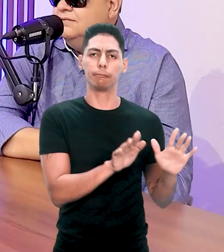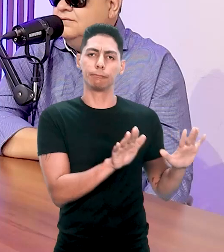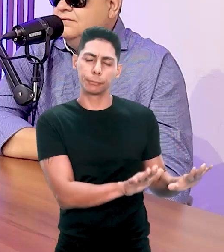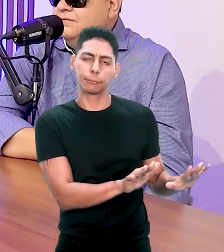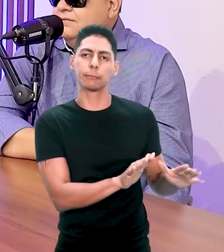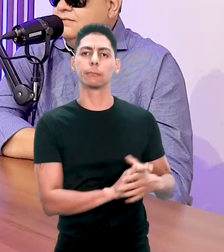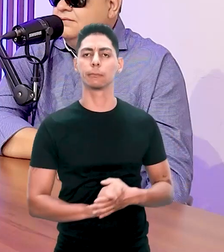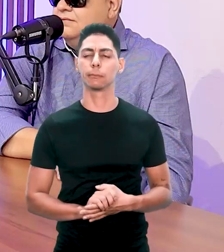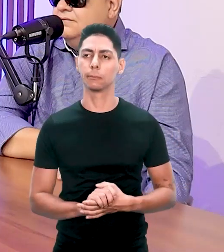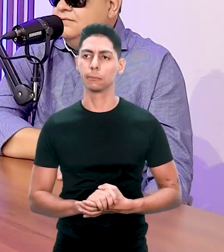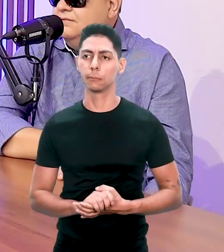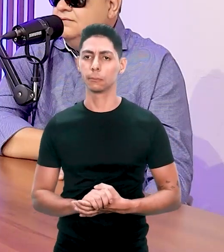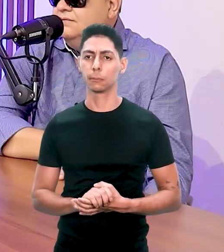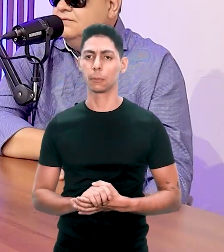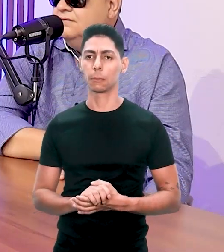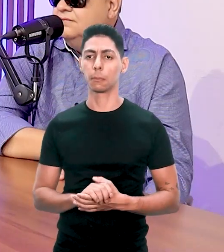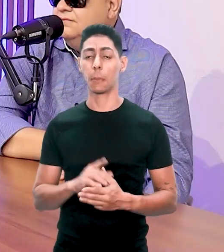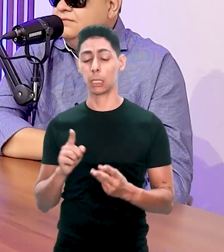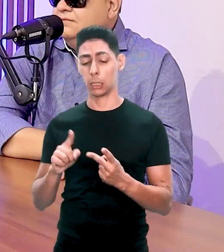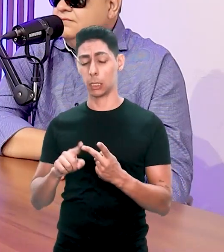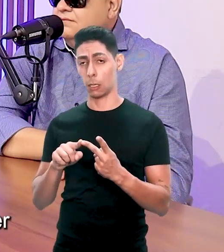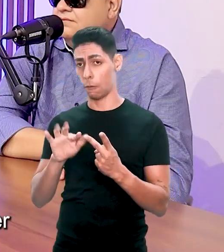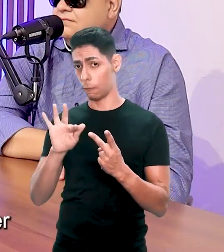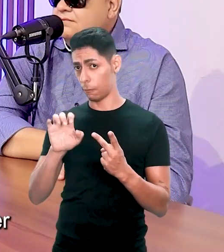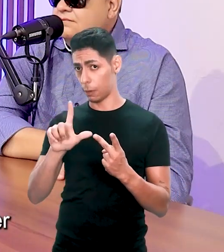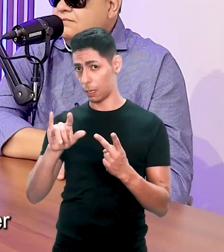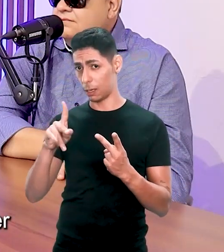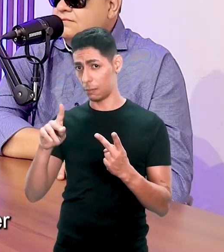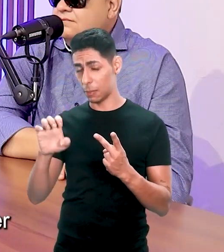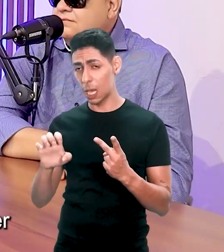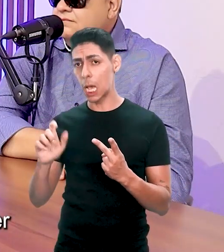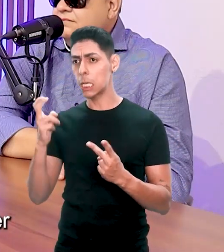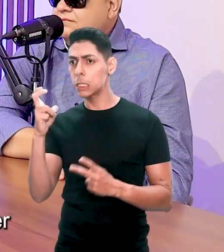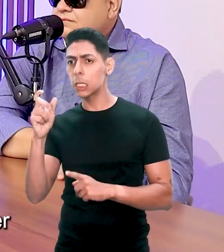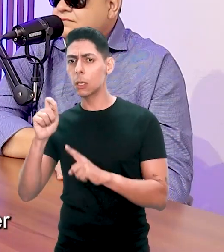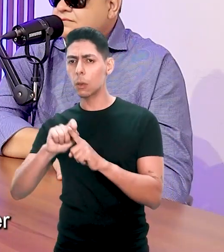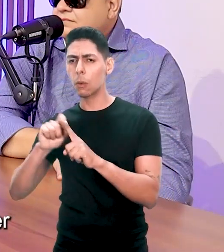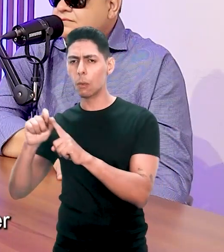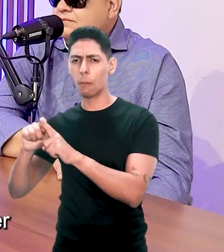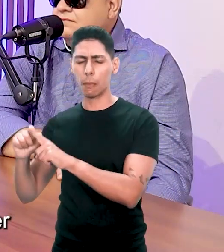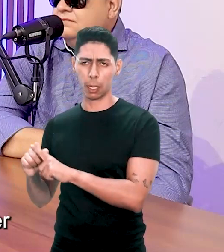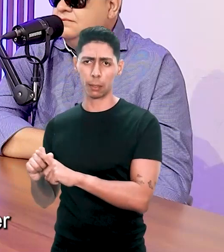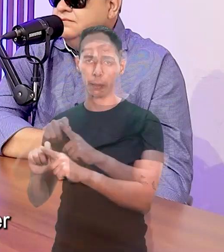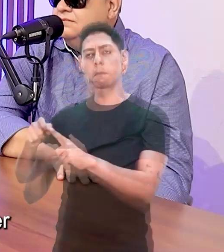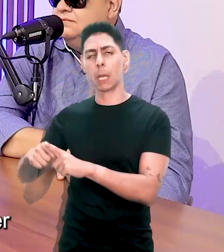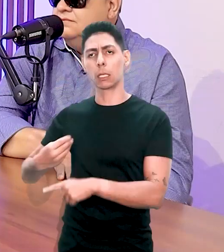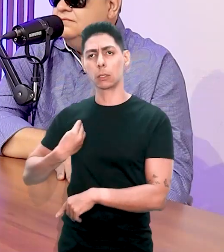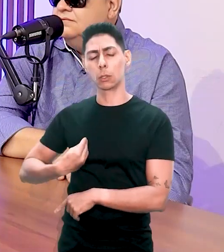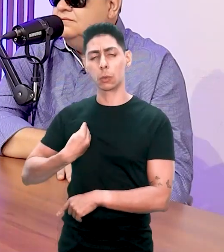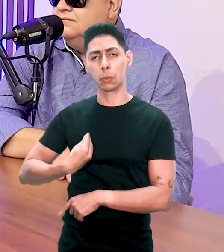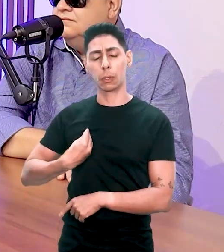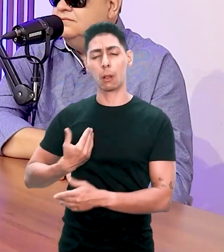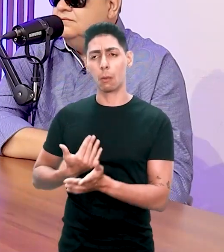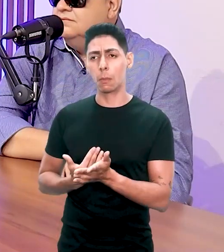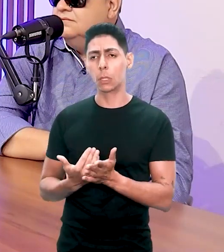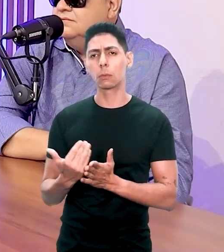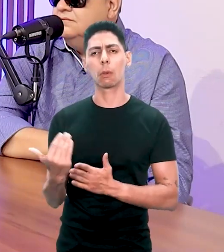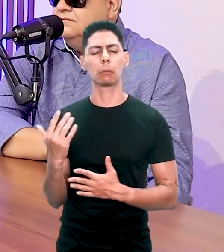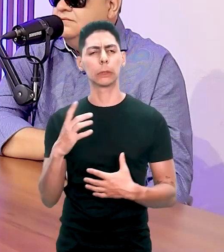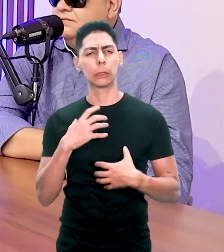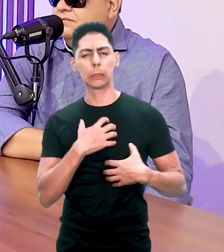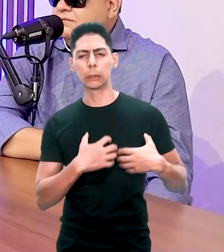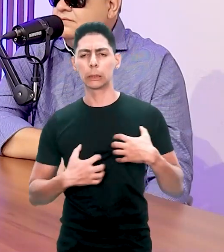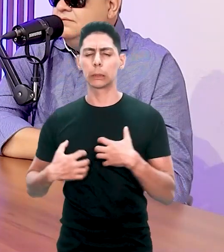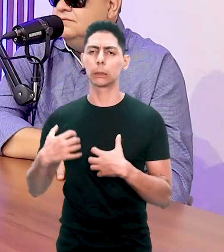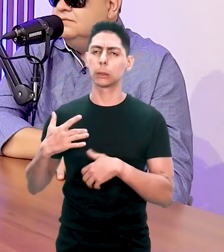neonatal. Aos 5 meses, assim, de repente, o Felipe começou a ter alguns problemas e